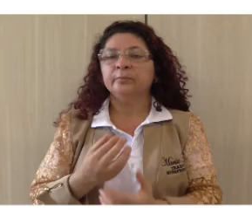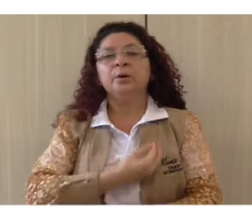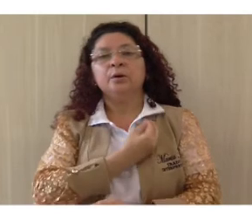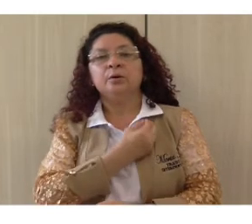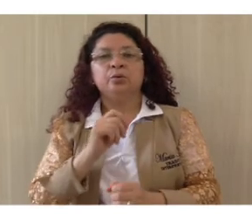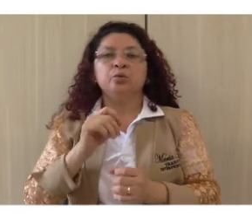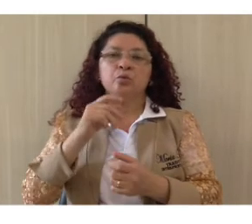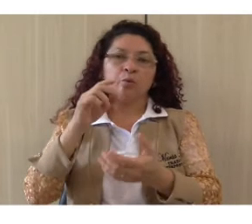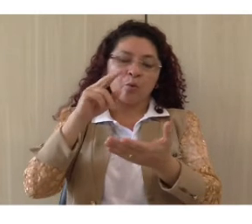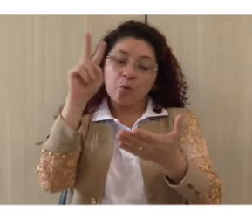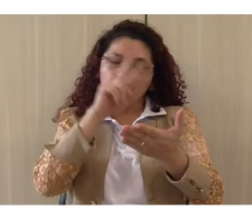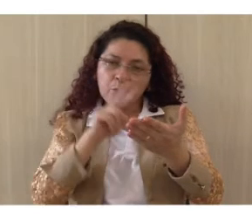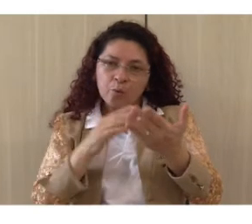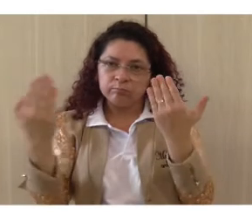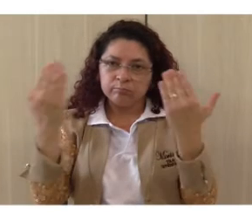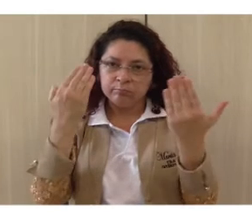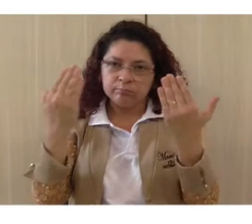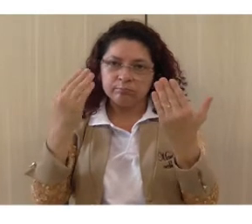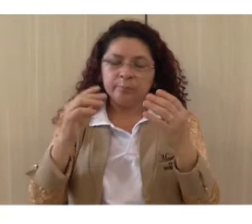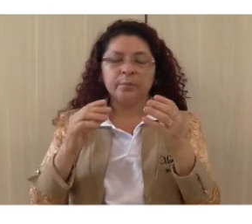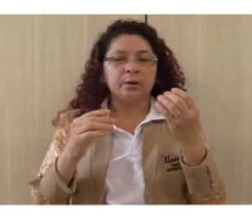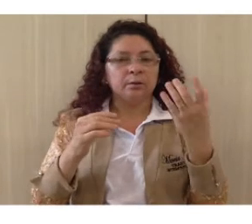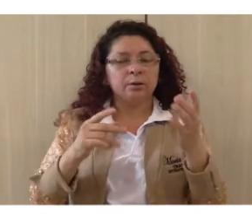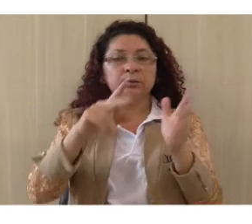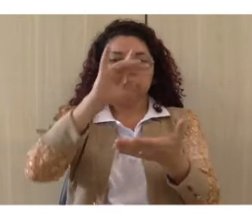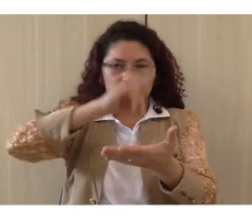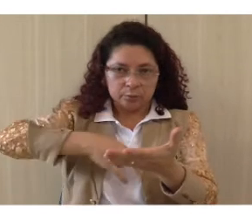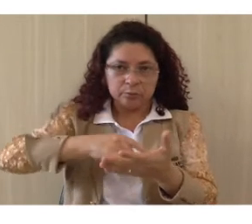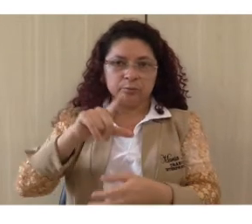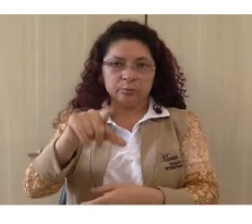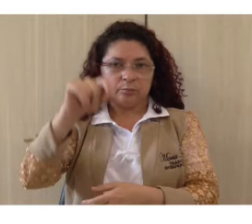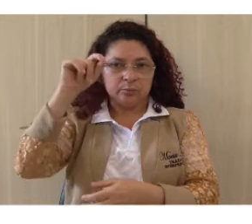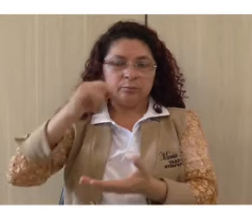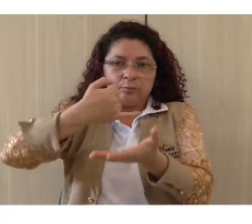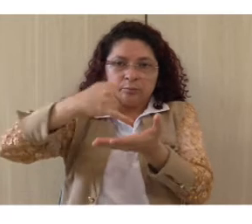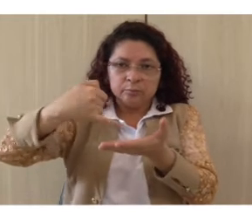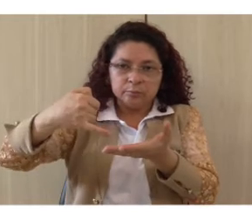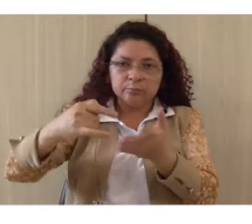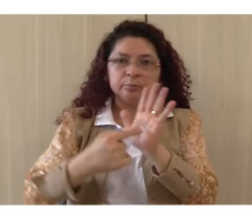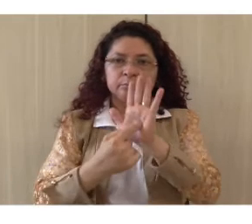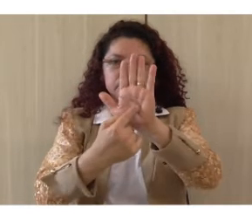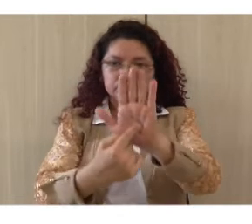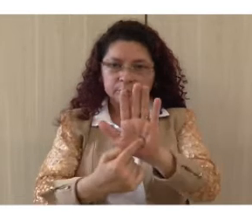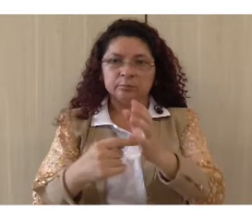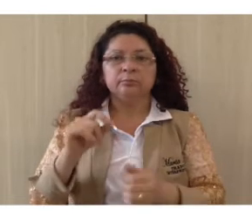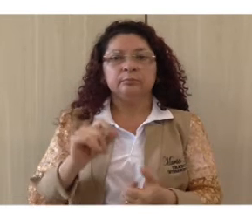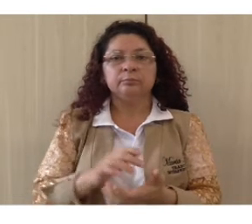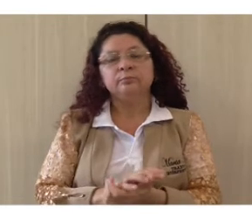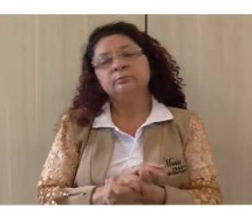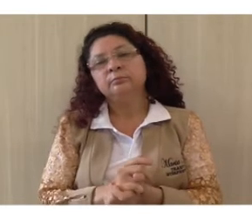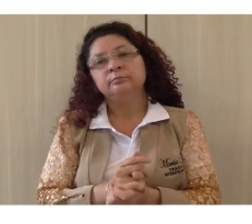de apreciação comparativa entre a documentação exigida para inscrição, apresentadas neste